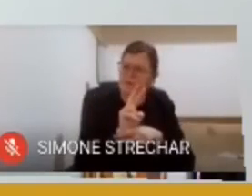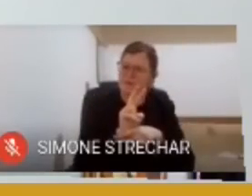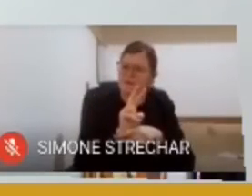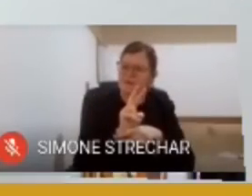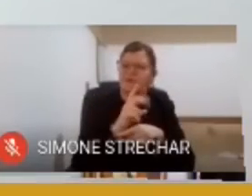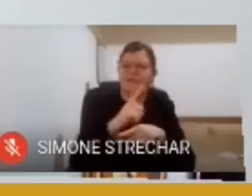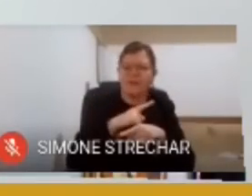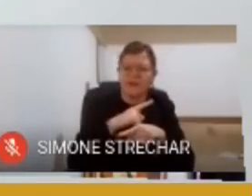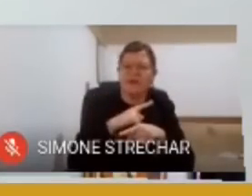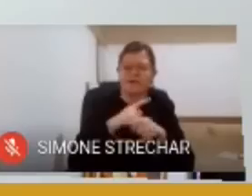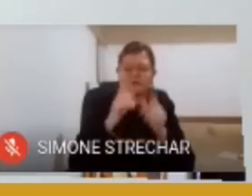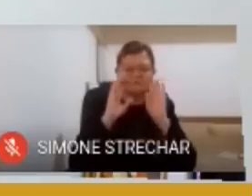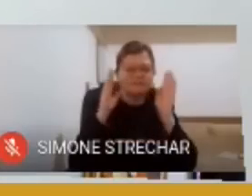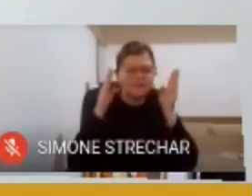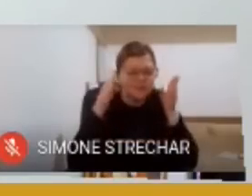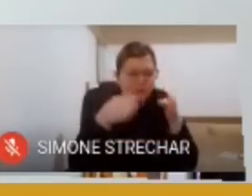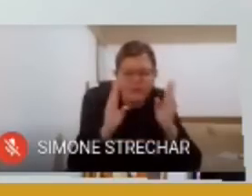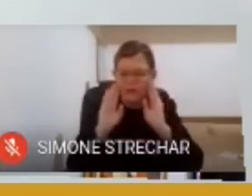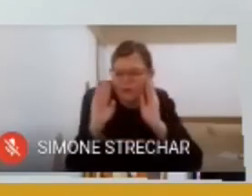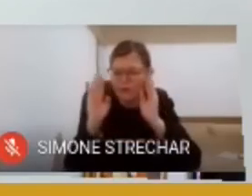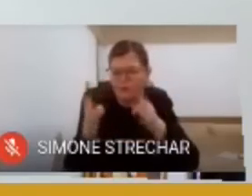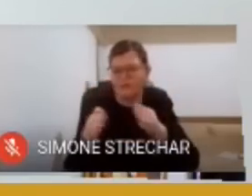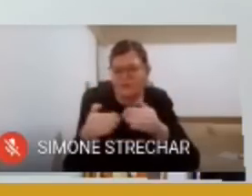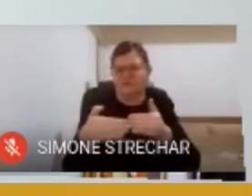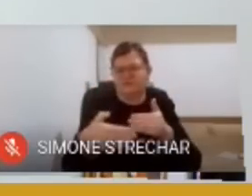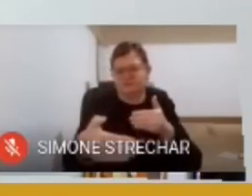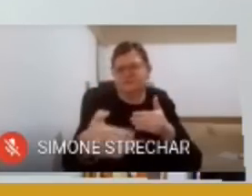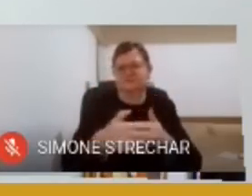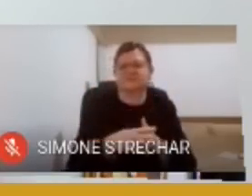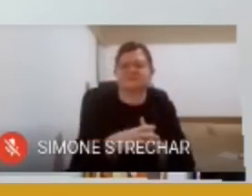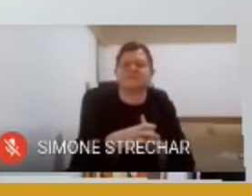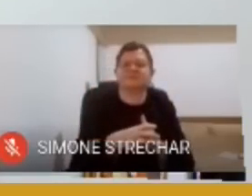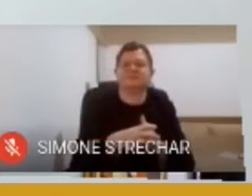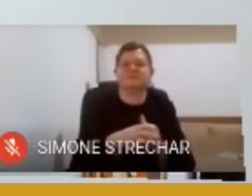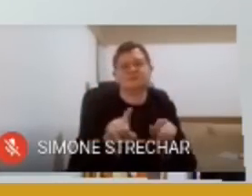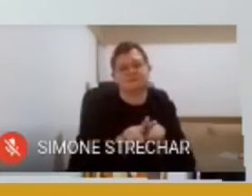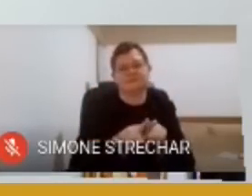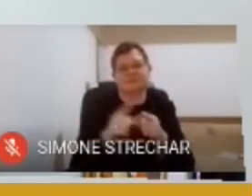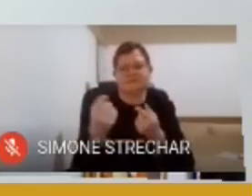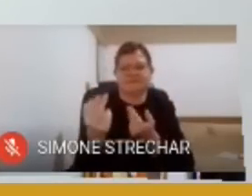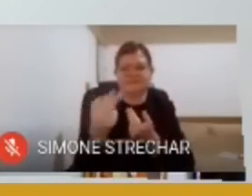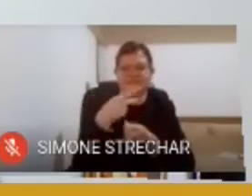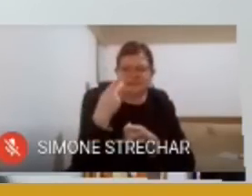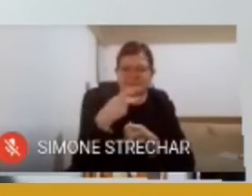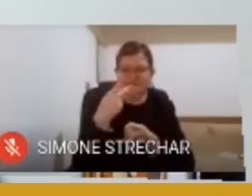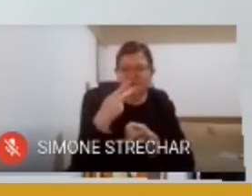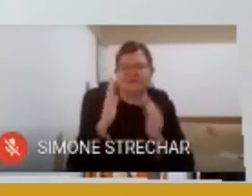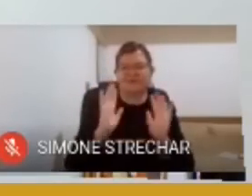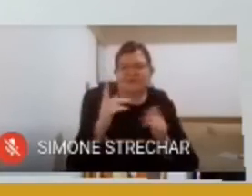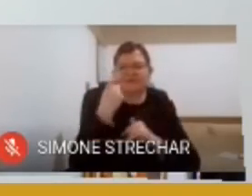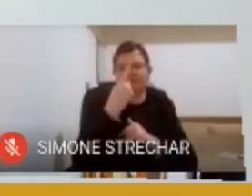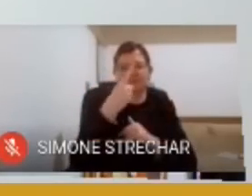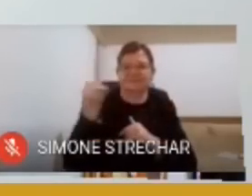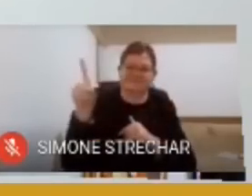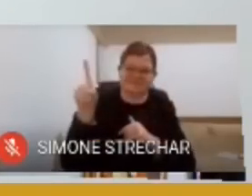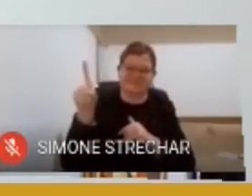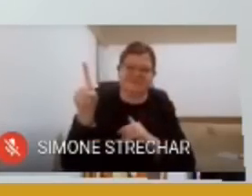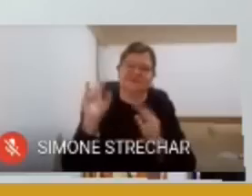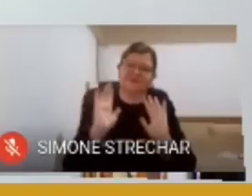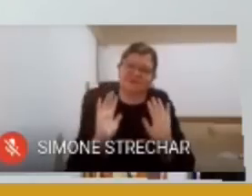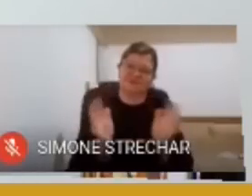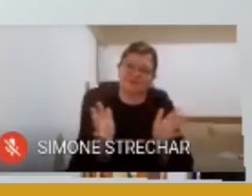professores e professoras, nesse momento de retorno pós-pandemia, né? Então, todas essas atividades, esses afetos, esses carinhos,